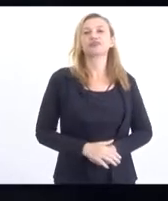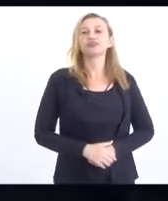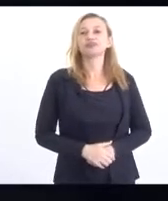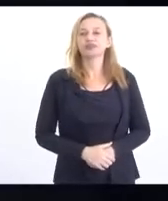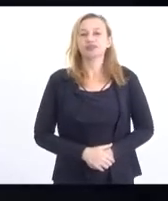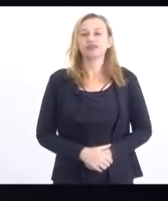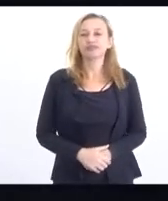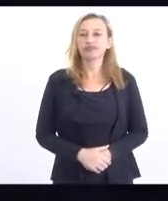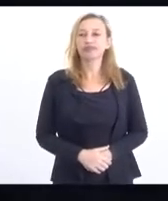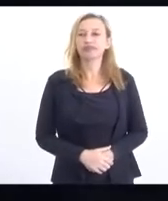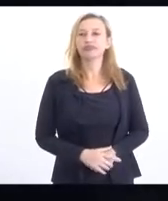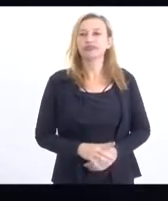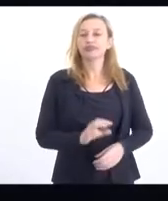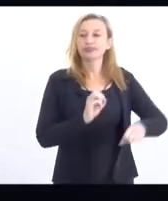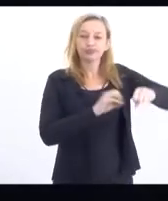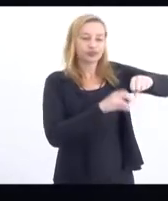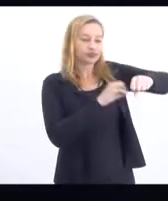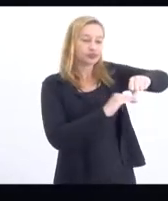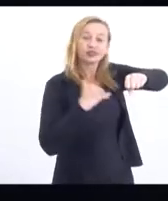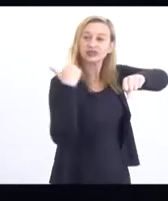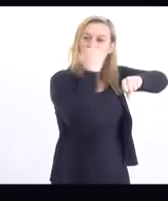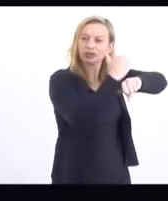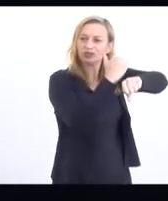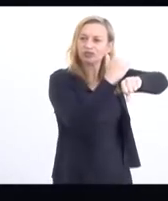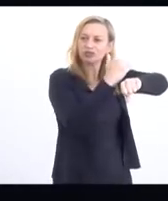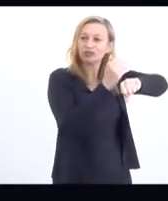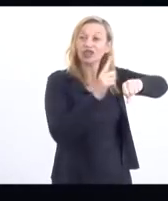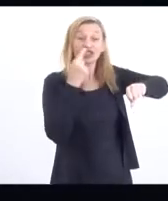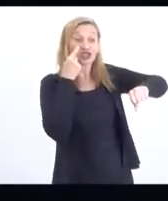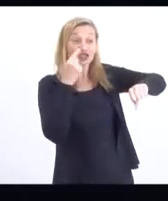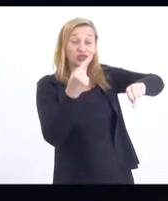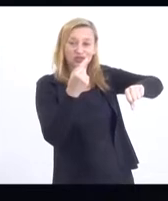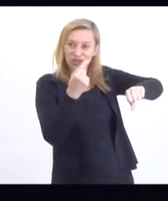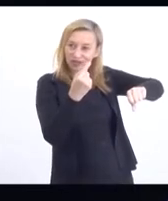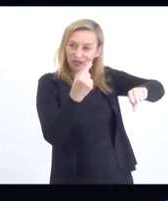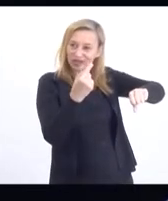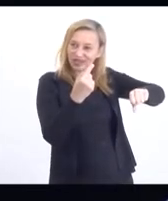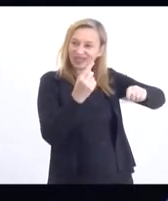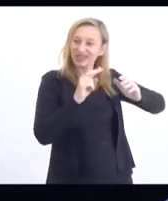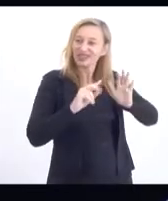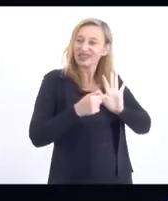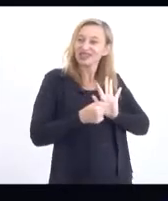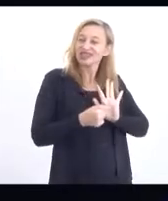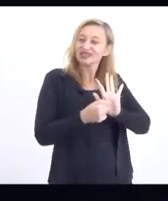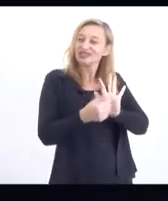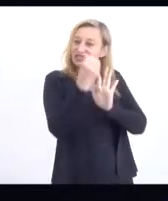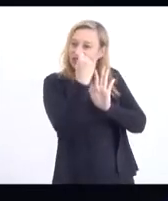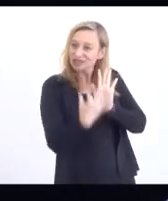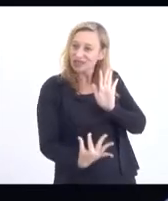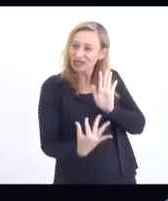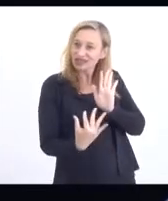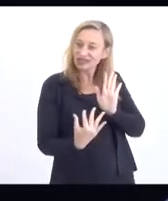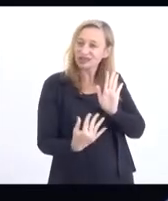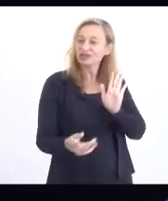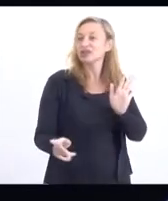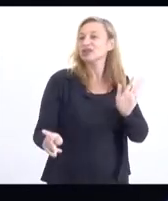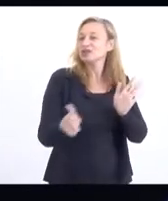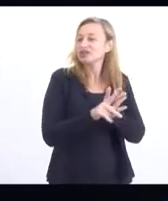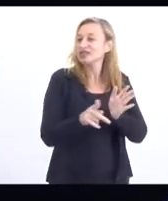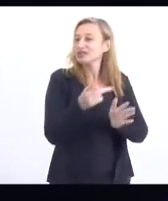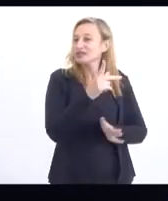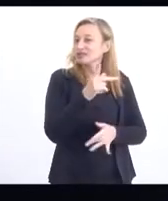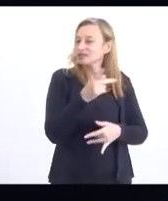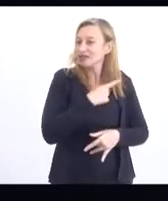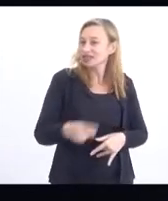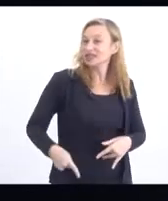sobre o Fundo Soberano, e a gente viu até na justificativa do projeto do presidente, que a gente até trouxe hoje, presidente,